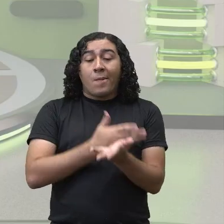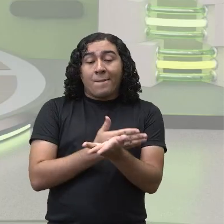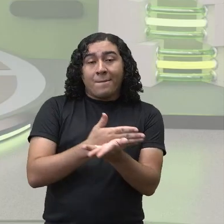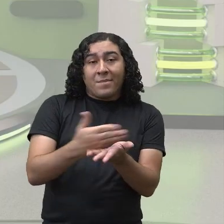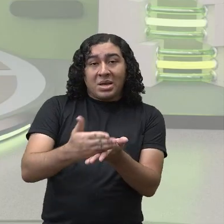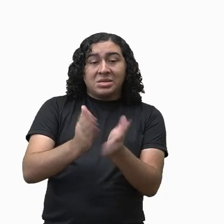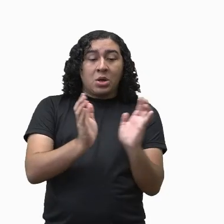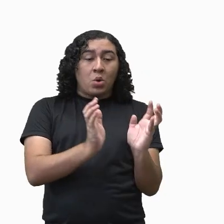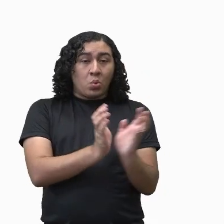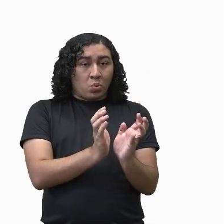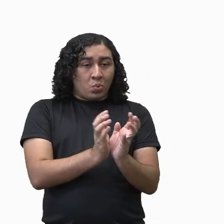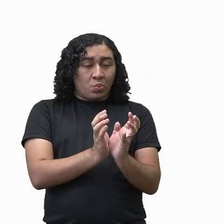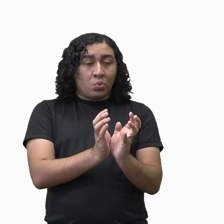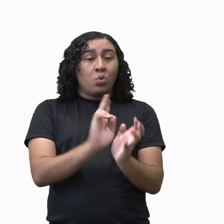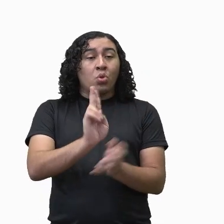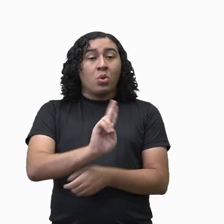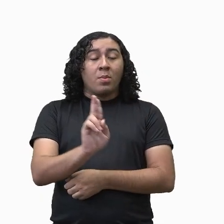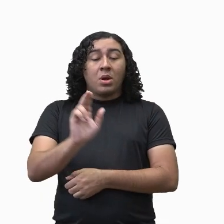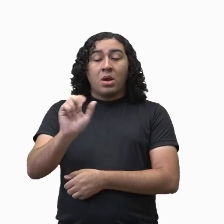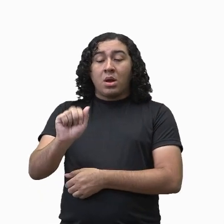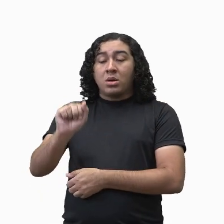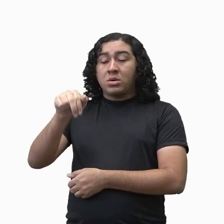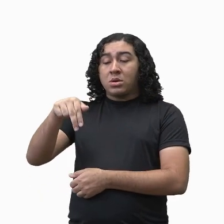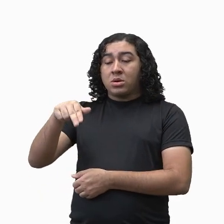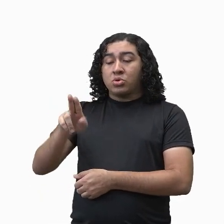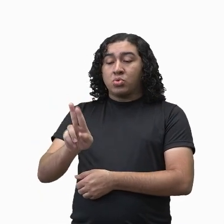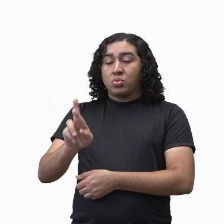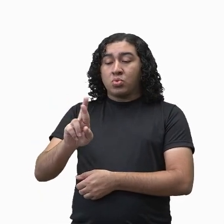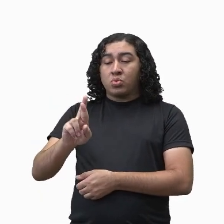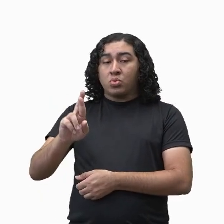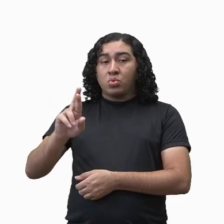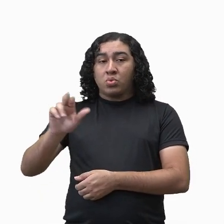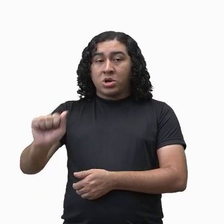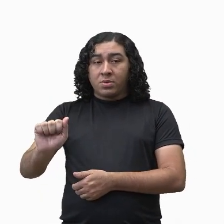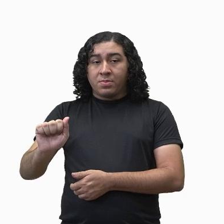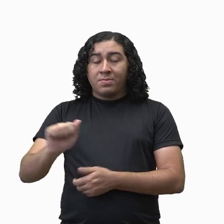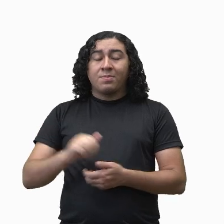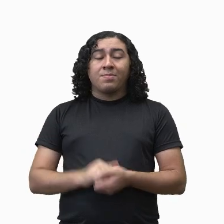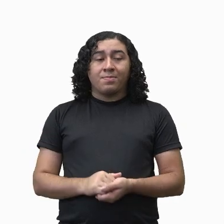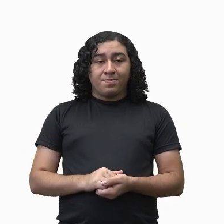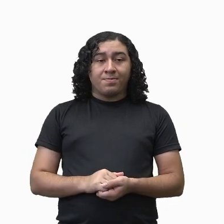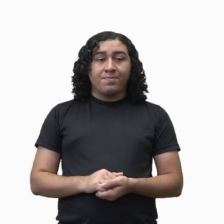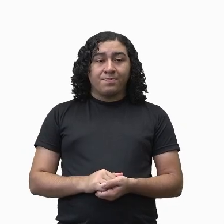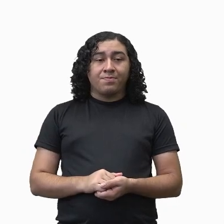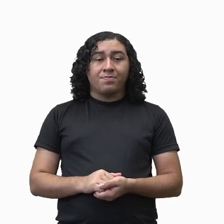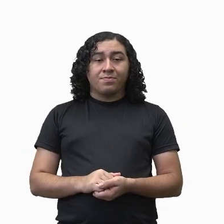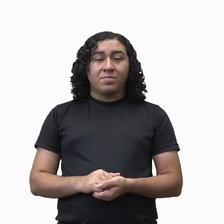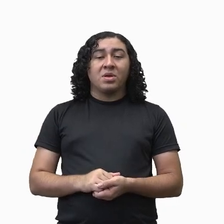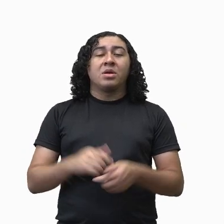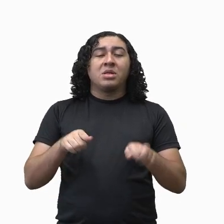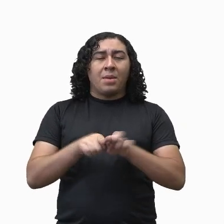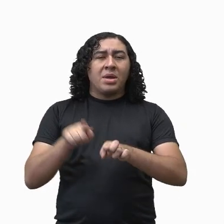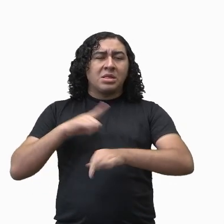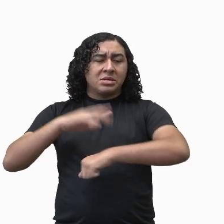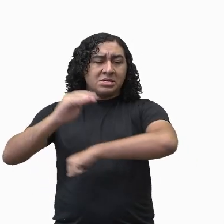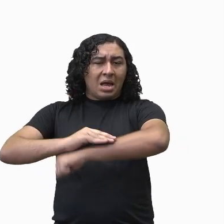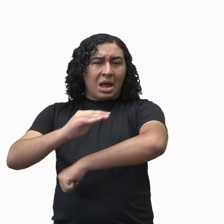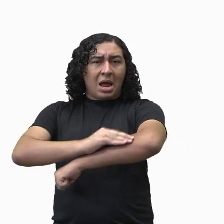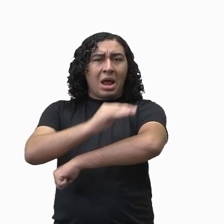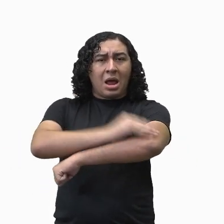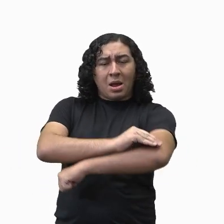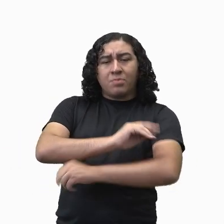pelos anuros. Esses indivíduos, que também são representados pelos sapos, rãs